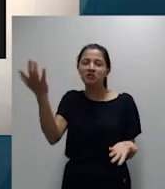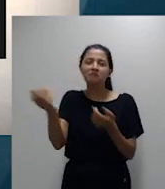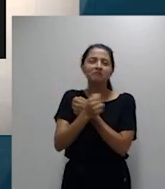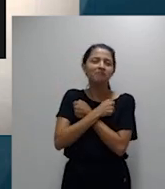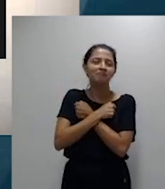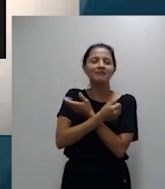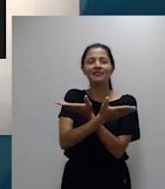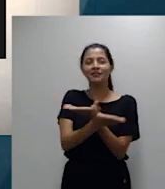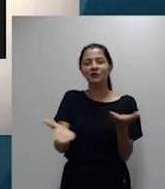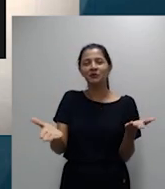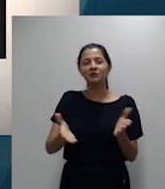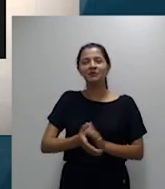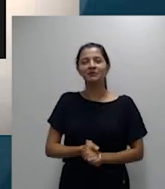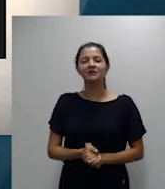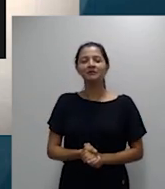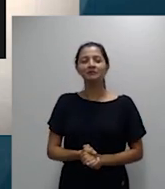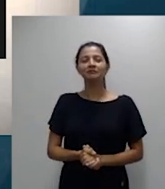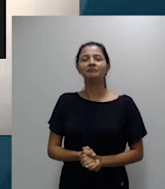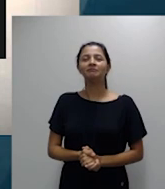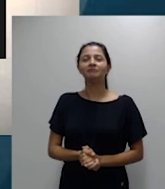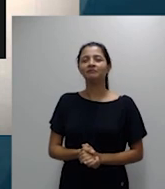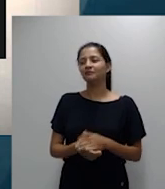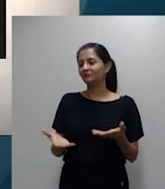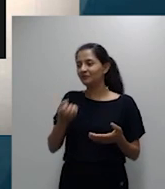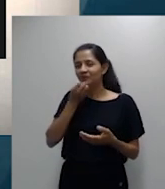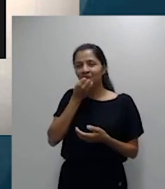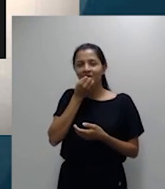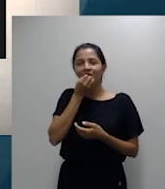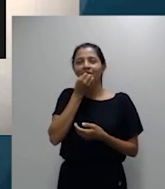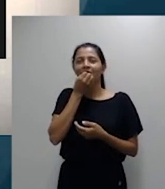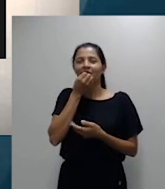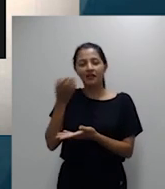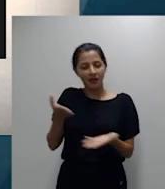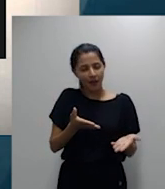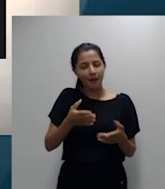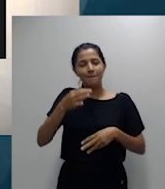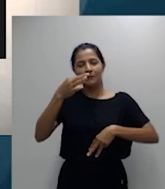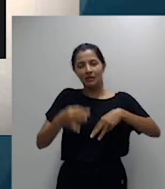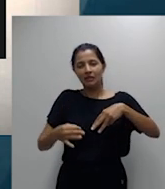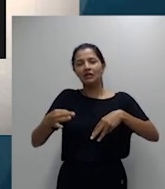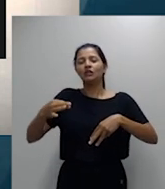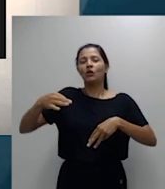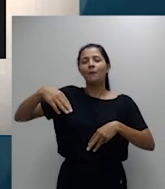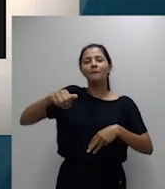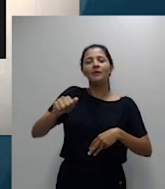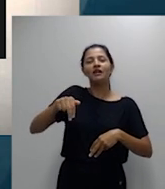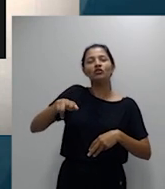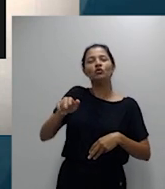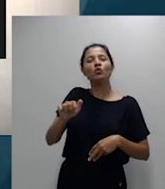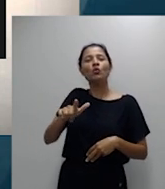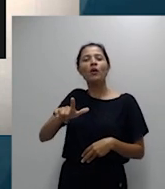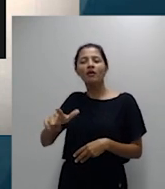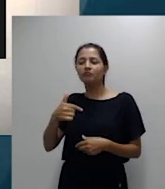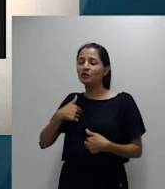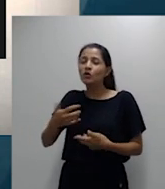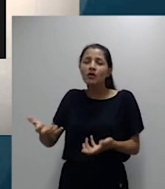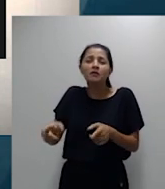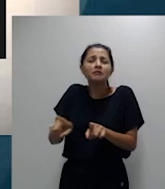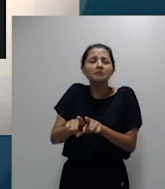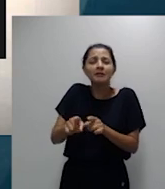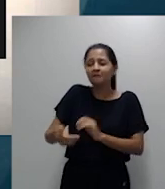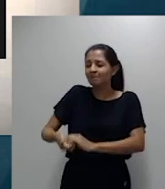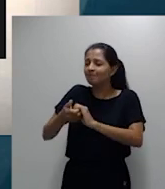abraço a todos o presidente com a palavra eu gostaria também o primeiro a experiência